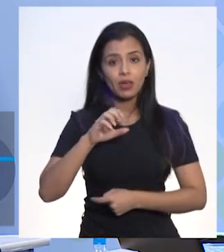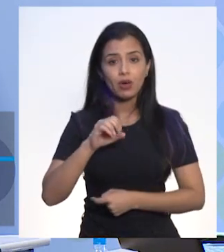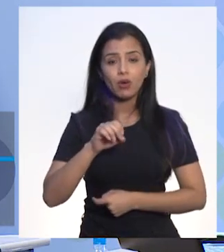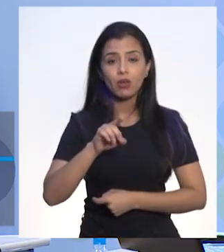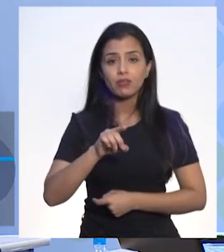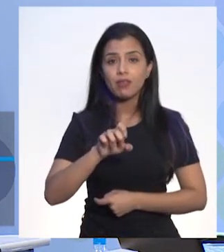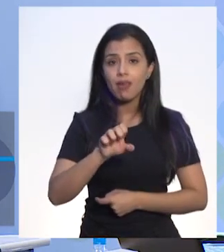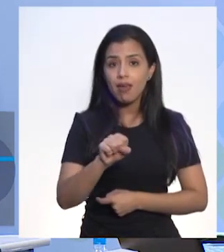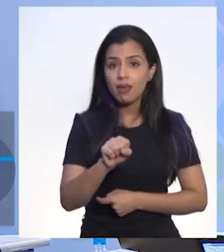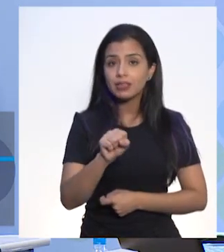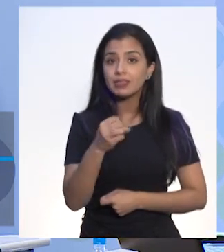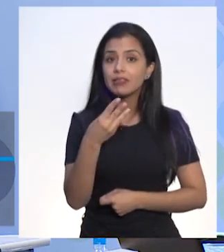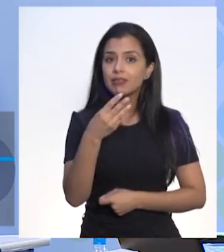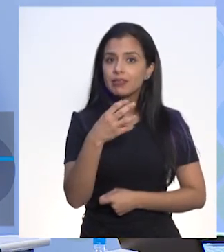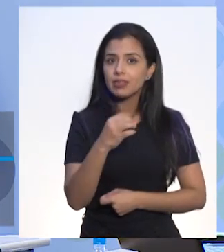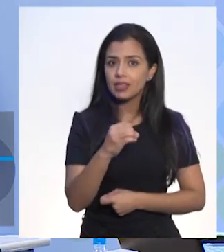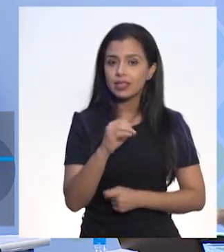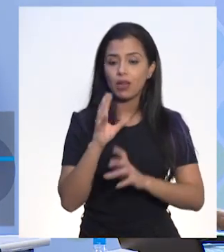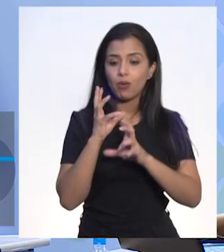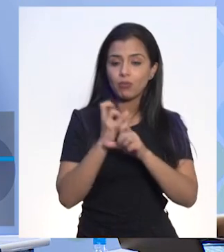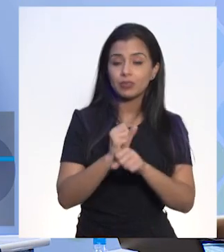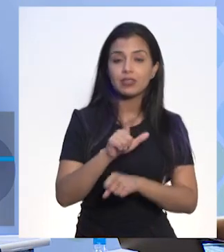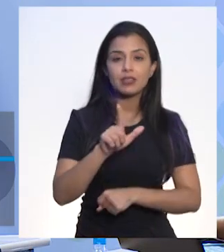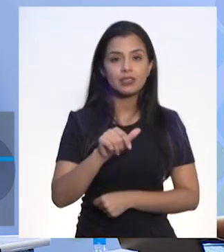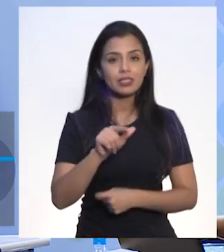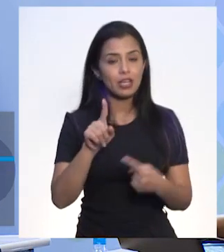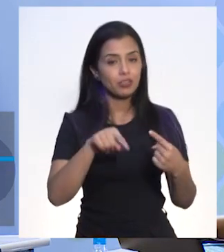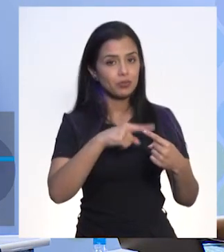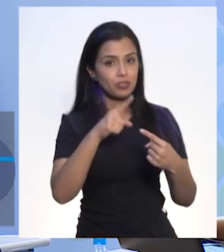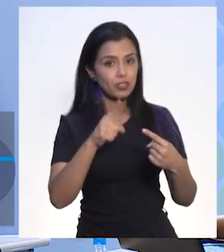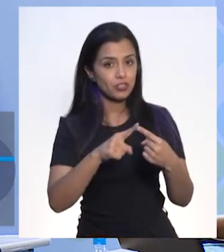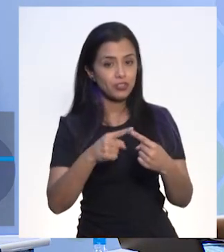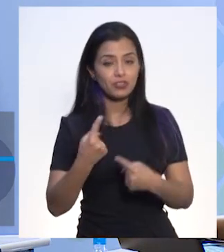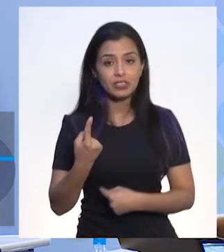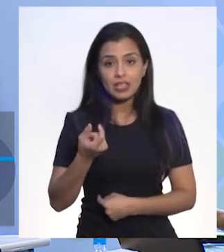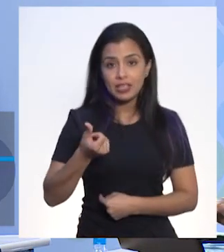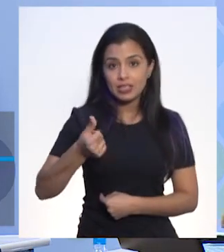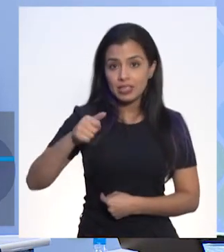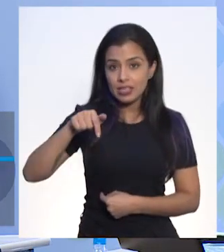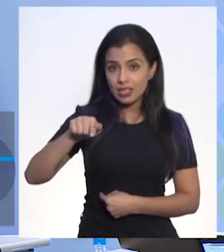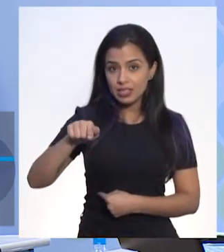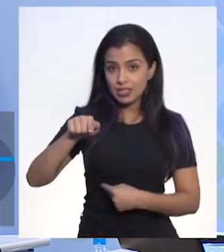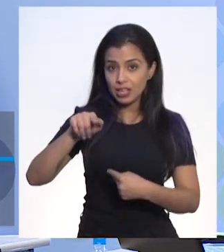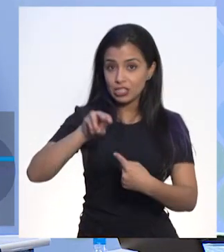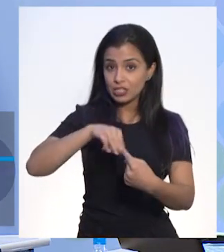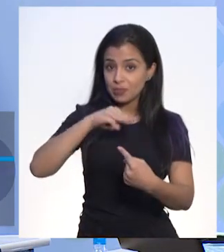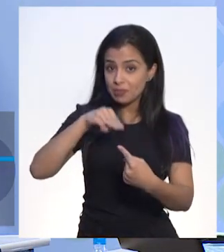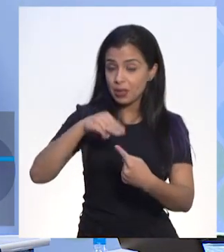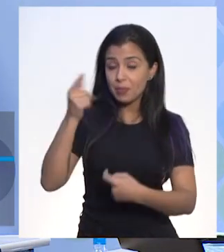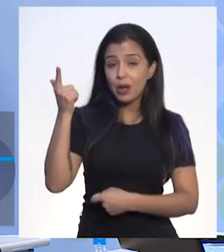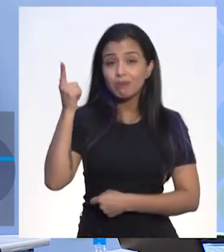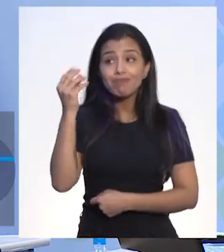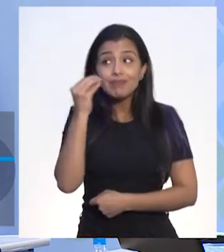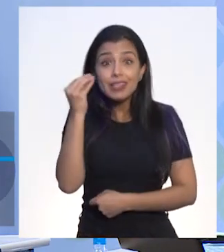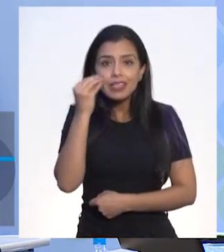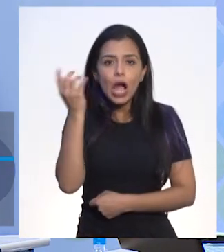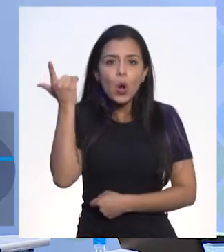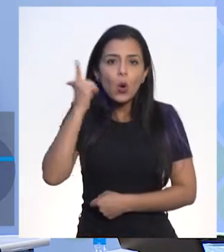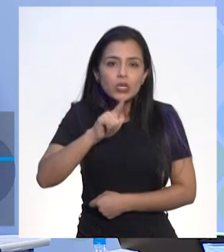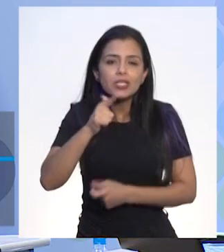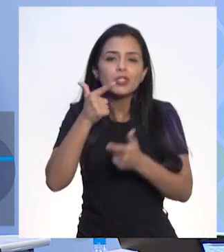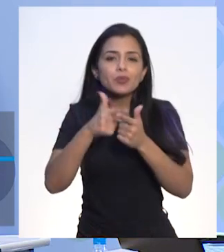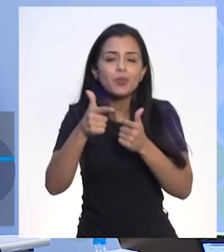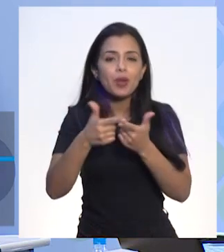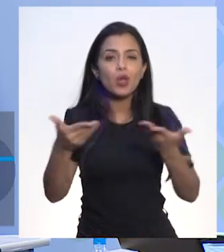30, né, com os 17 objetivos, as 167 metas, para tentar, né, resolver esse grave problema que nós